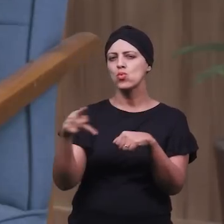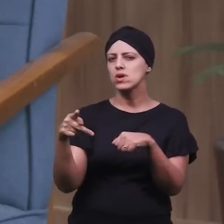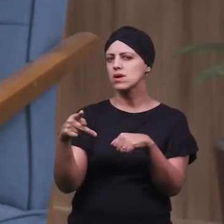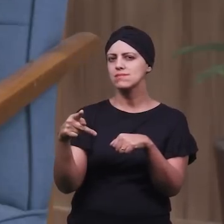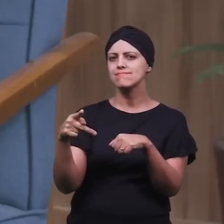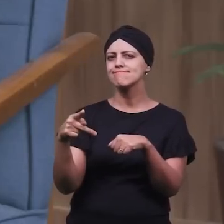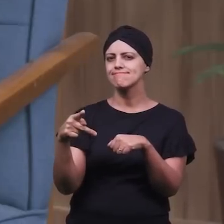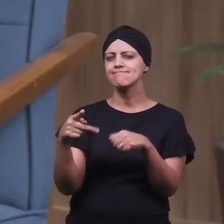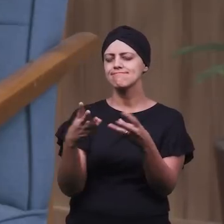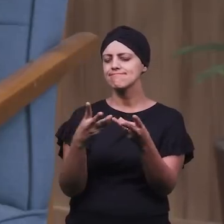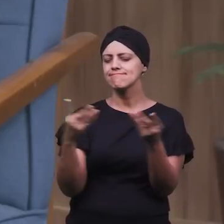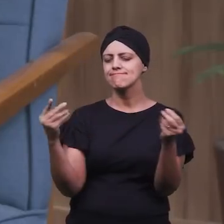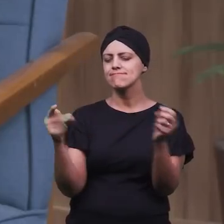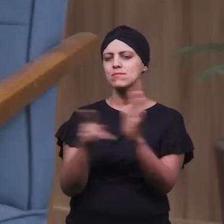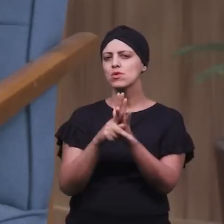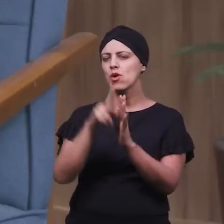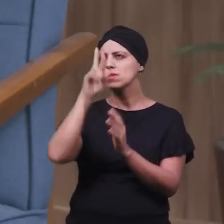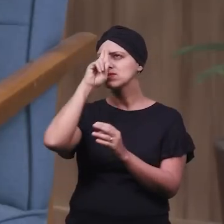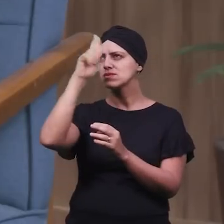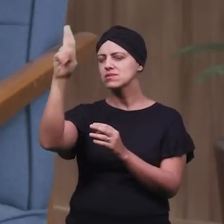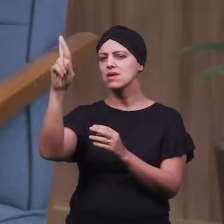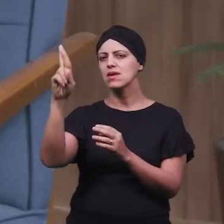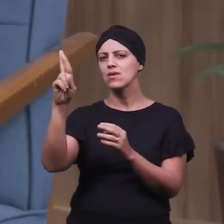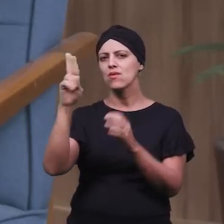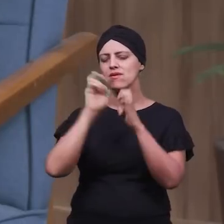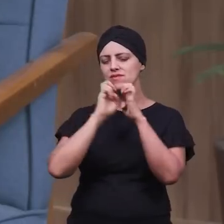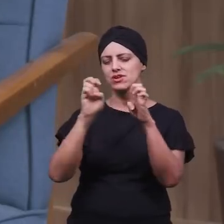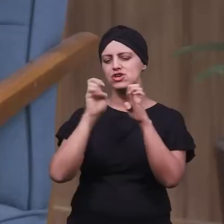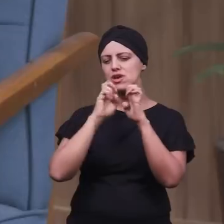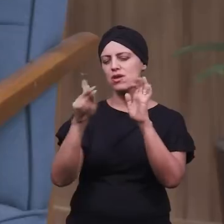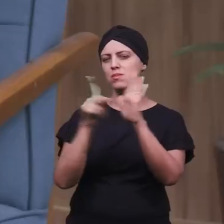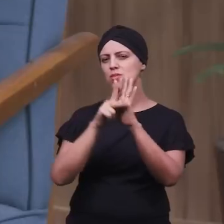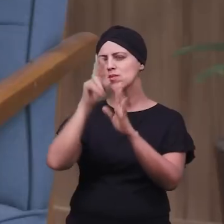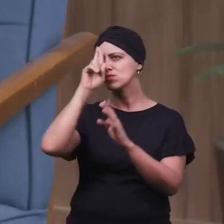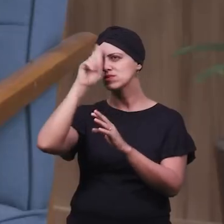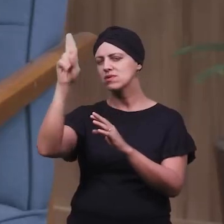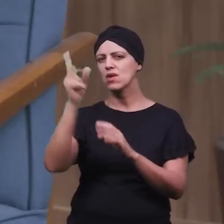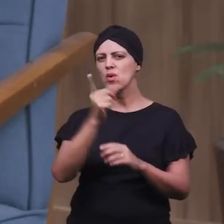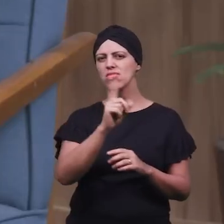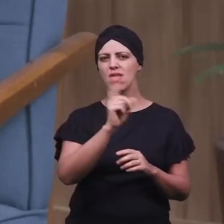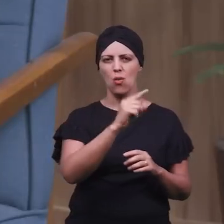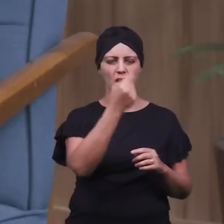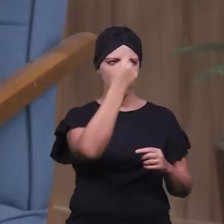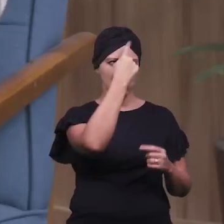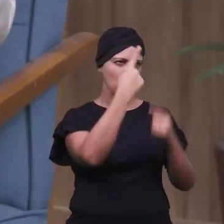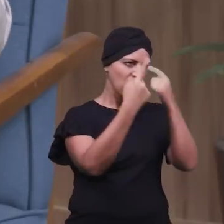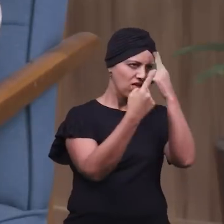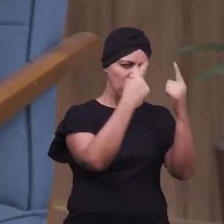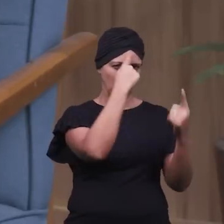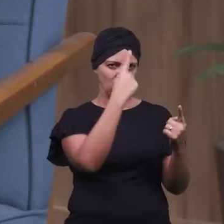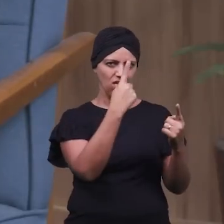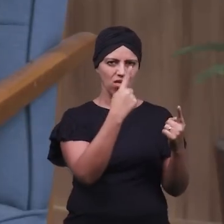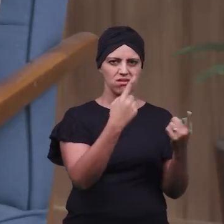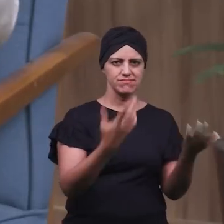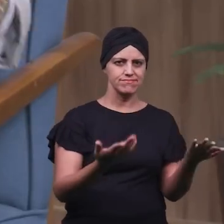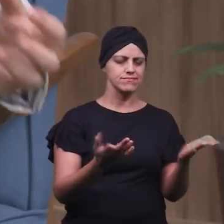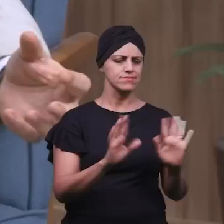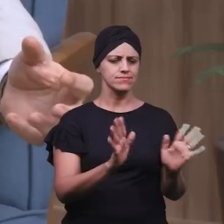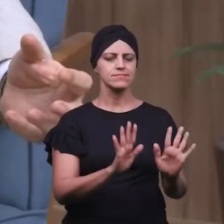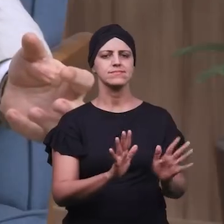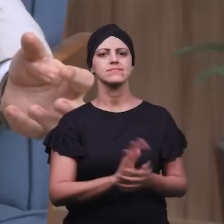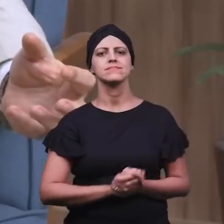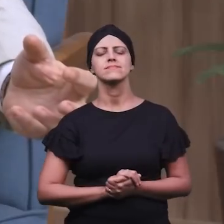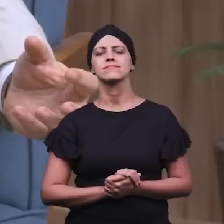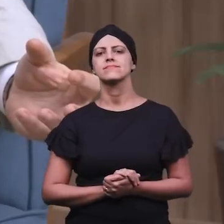da palavra pura, da essência do evangelho e não do evangelho de acordo com o entendimento de A, B